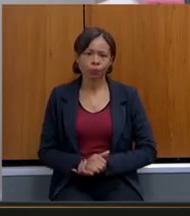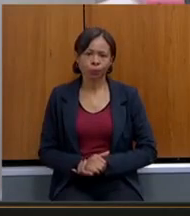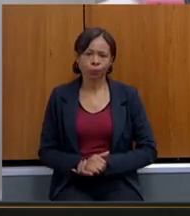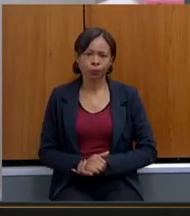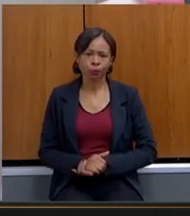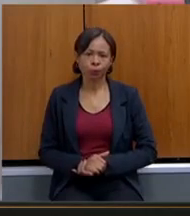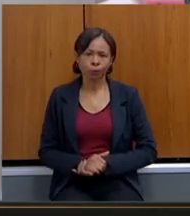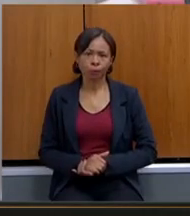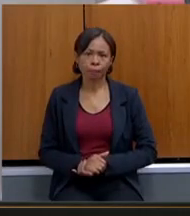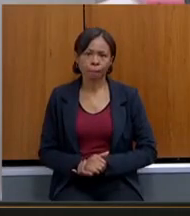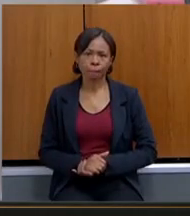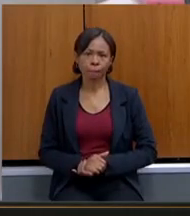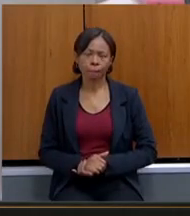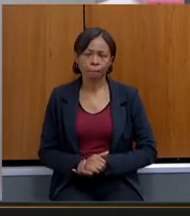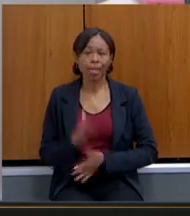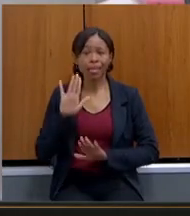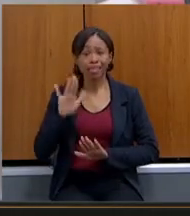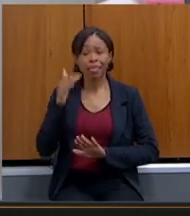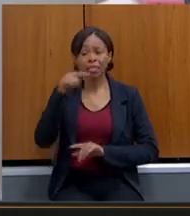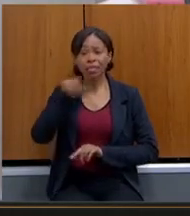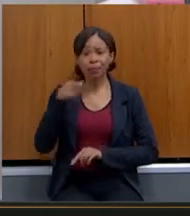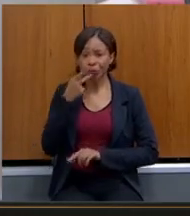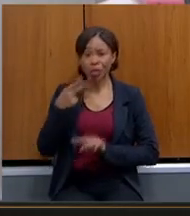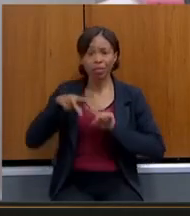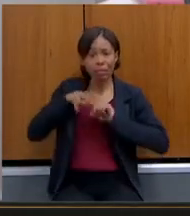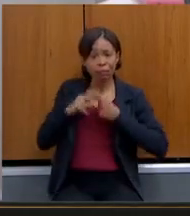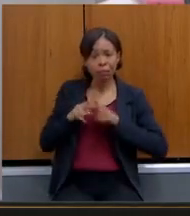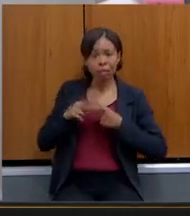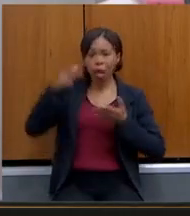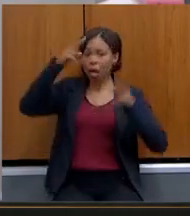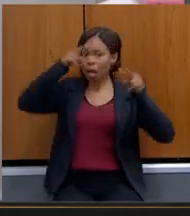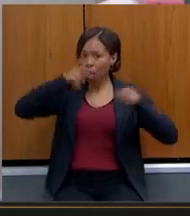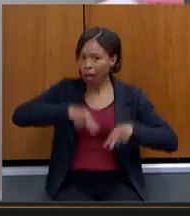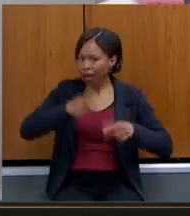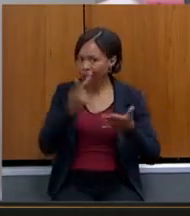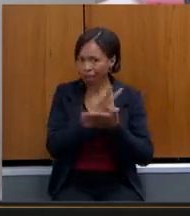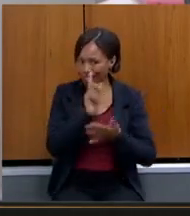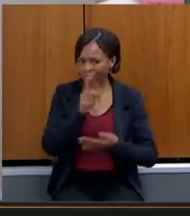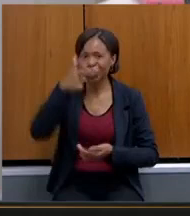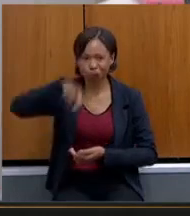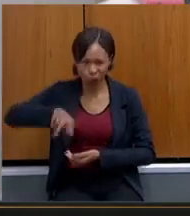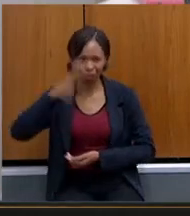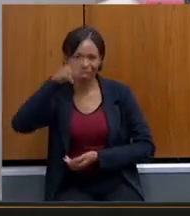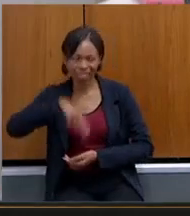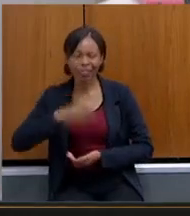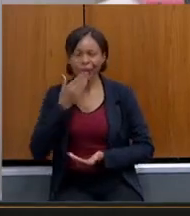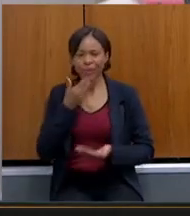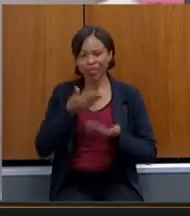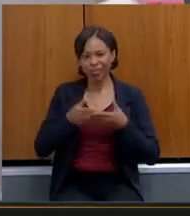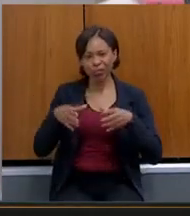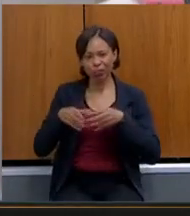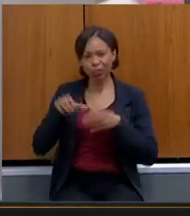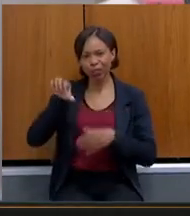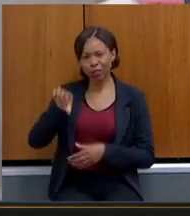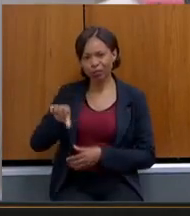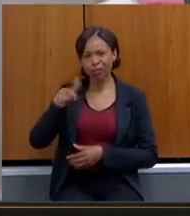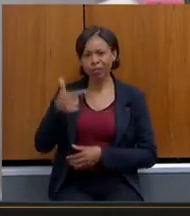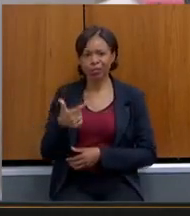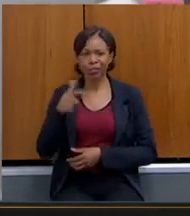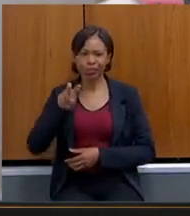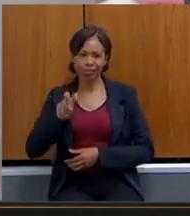e assim pessoal tá me corrigindo aqui gente não tava fazendo a leitura errada não vou ler de novo requerimento de Como estão